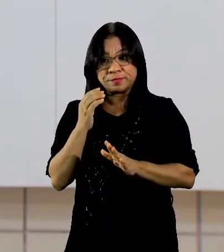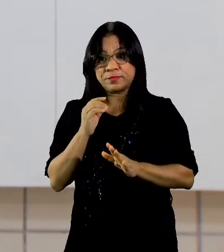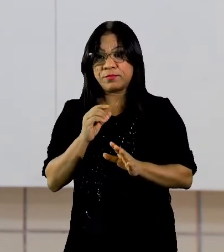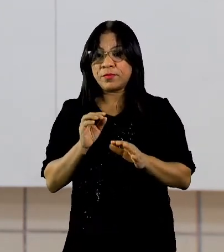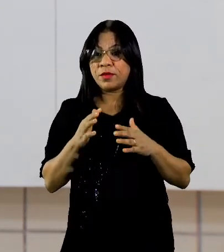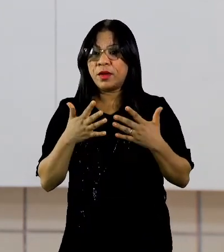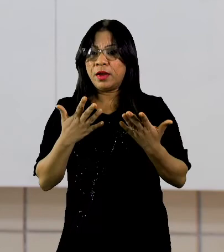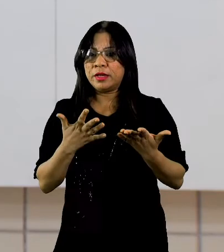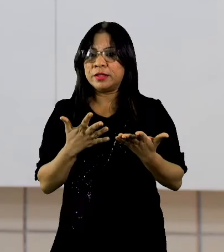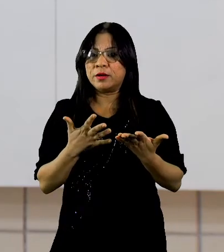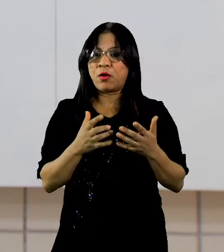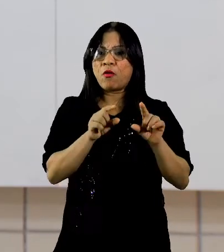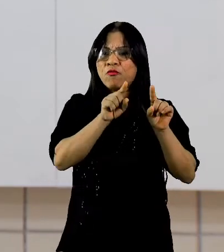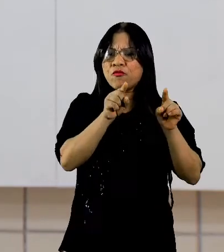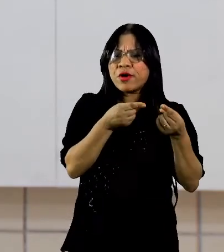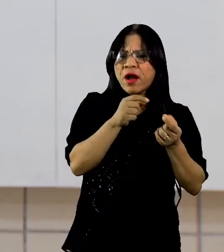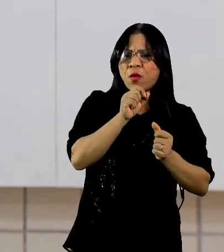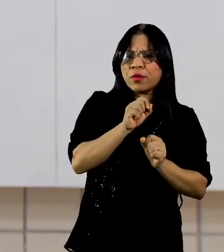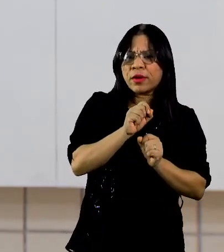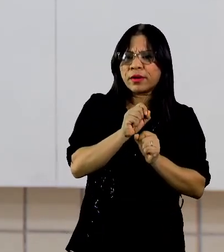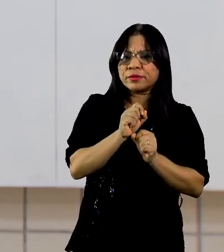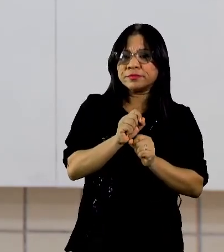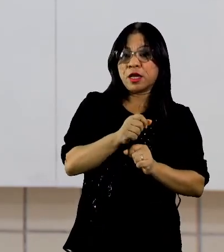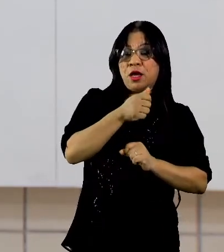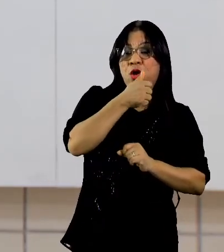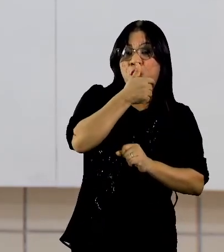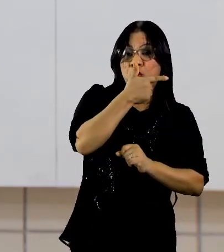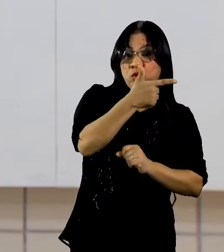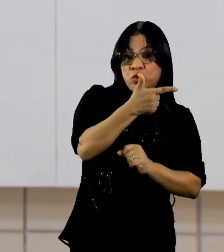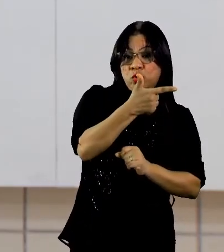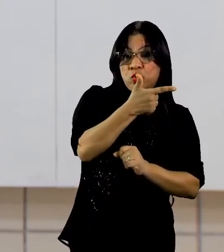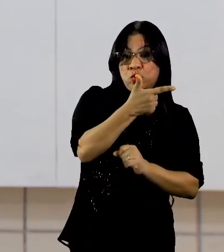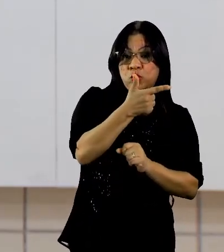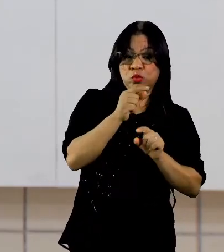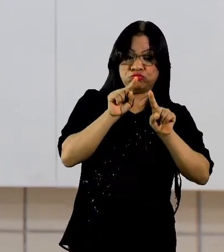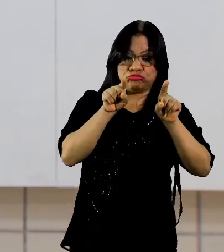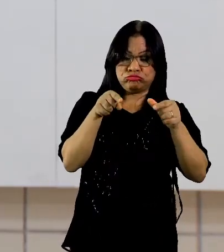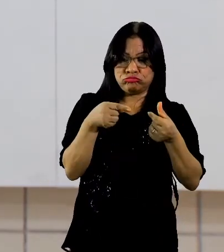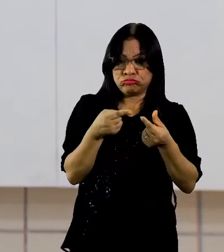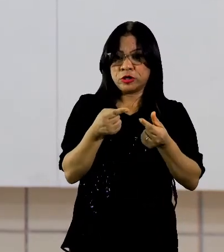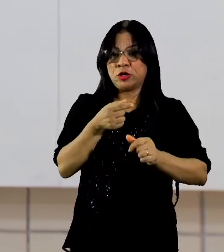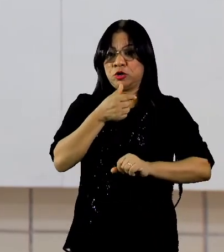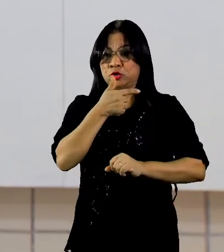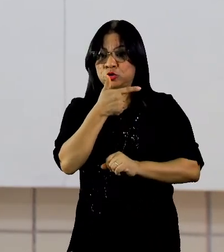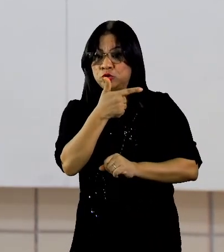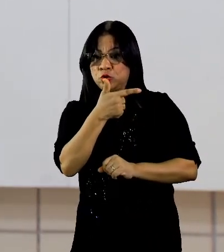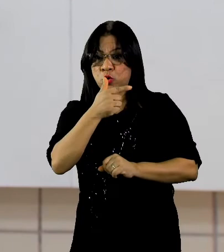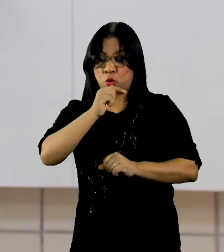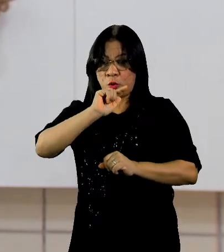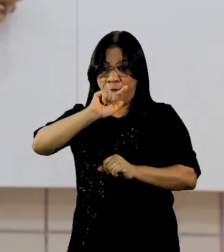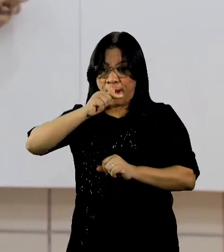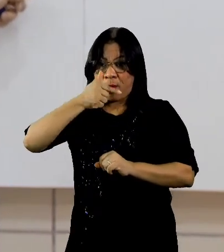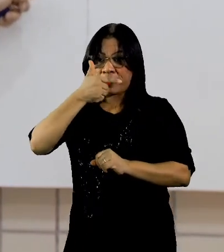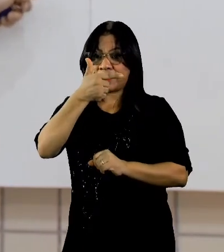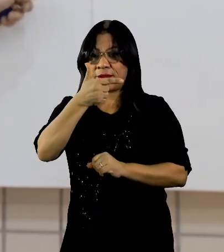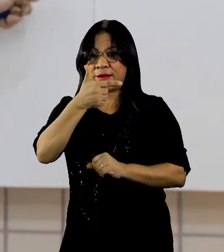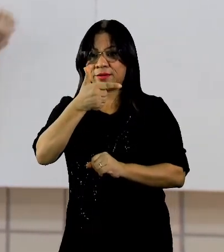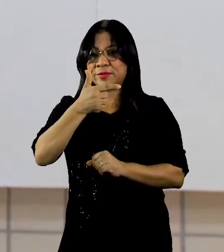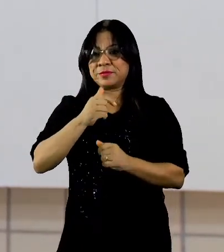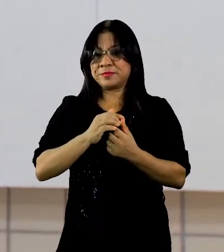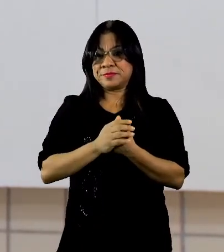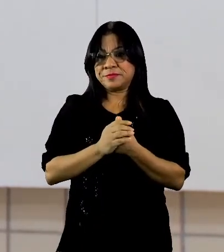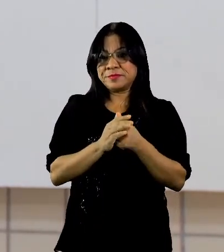vezes 2 mais 17. Percebam que onde aparecia o meu x, eu troquei por